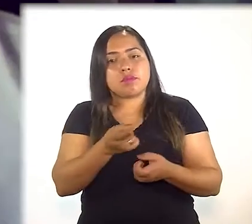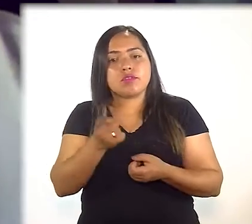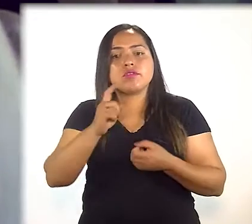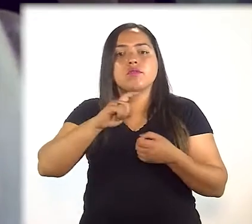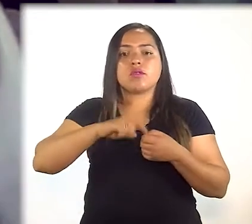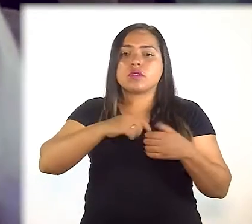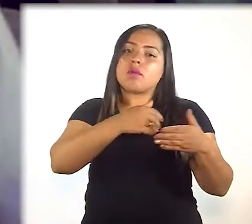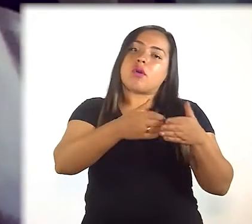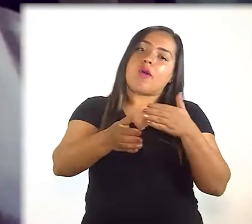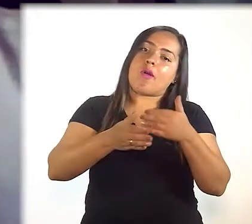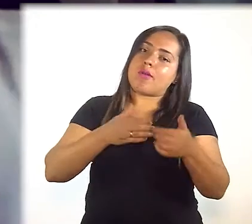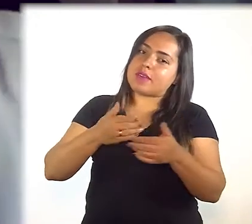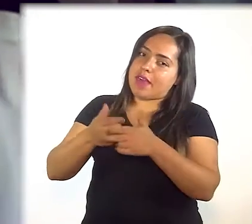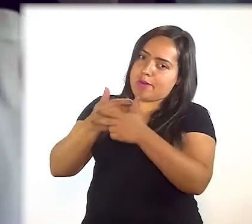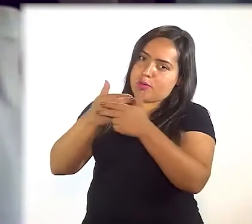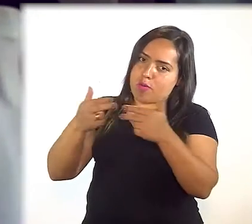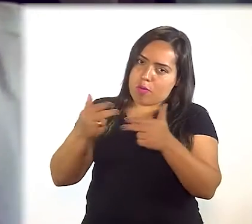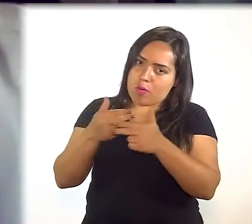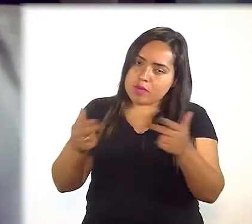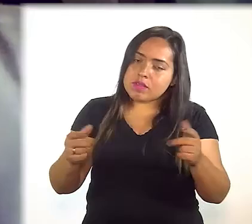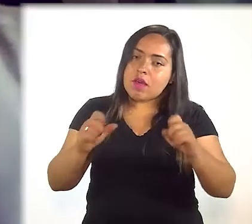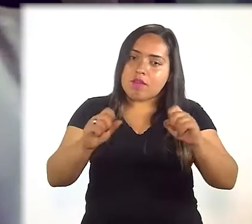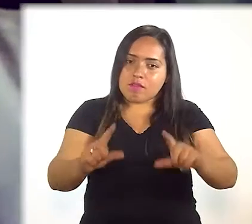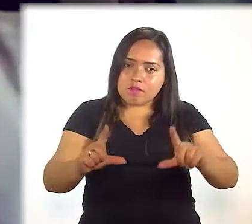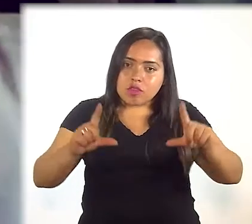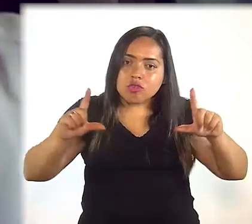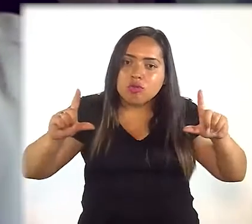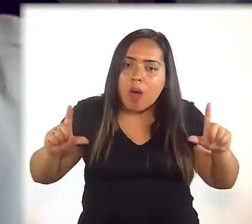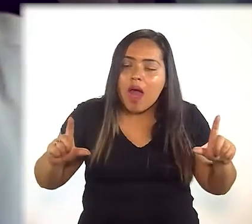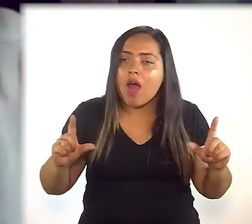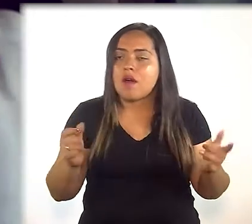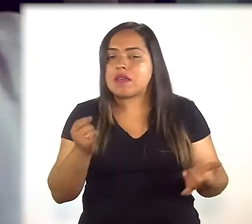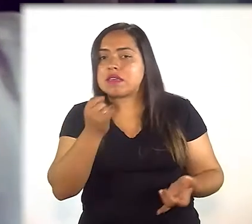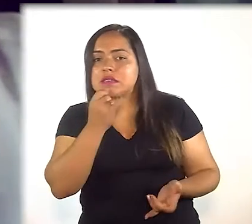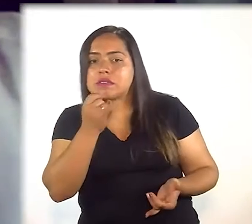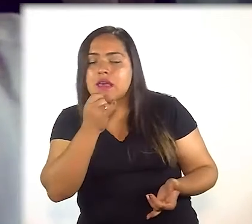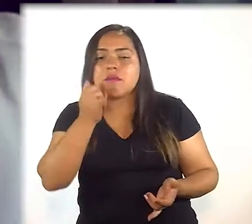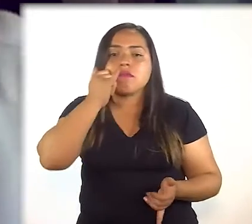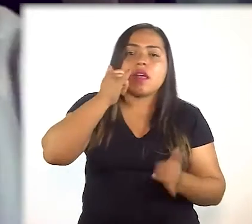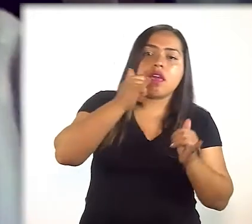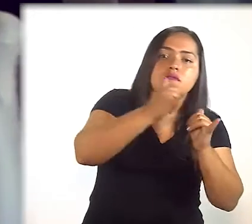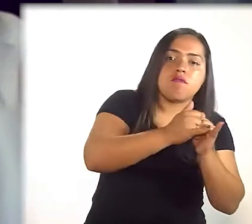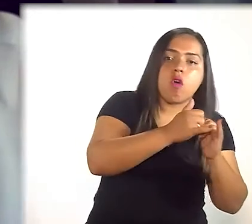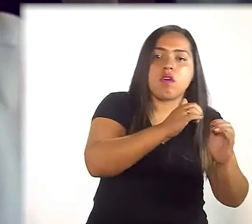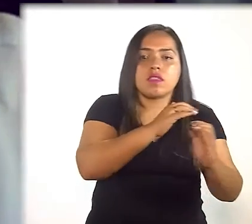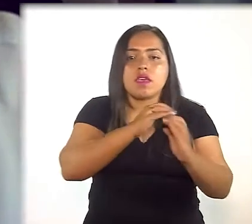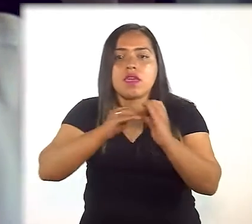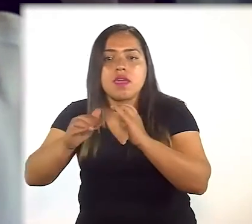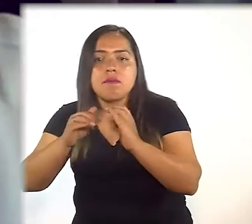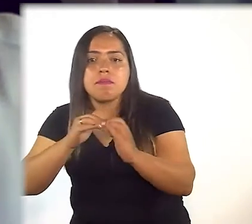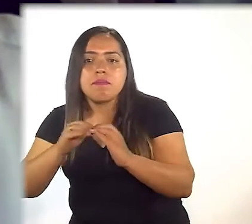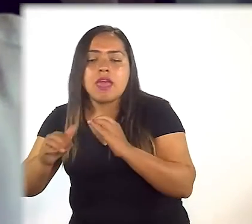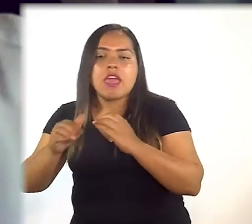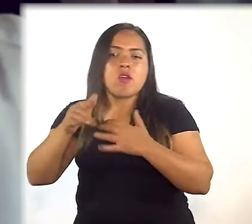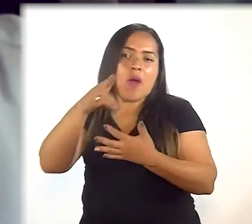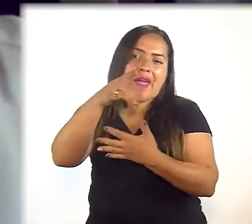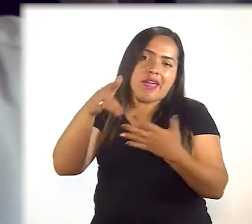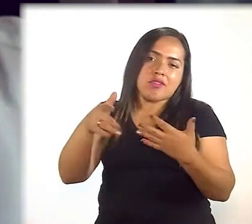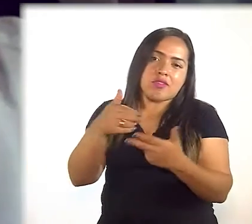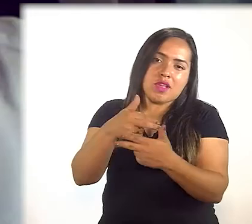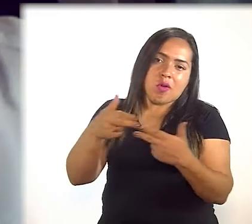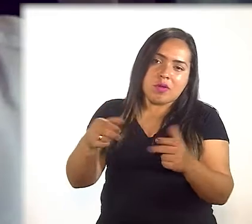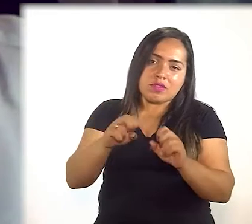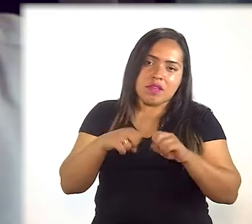urgentes. Depois a gente passou a atender normalmente qualquer caso, ainda virtualmente, pelo